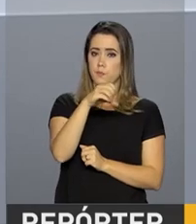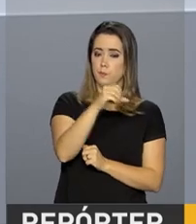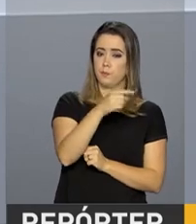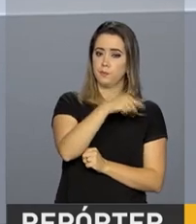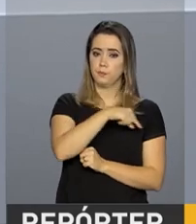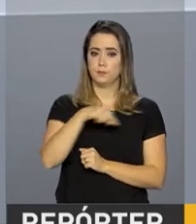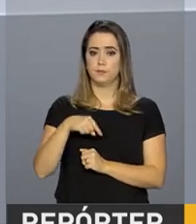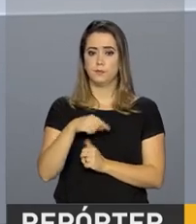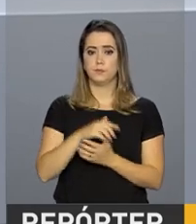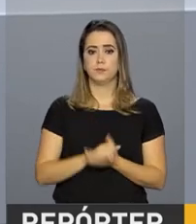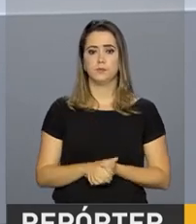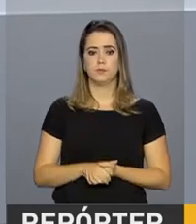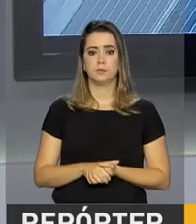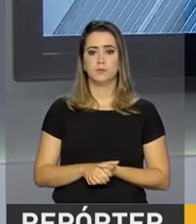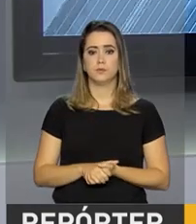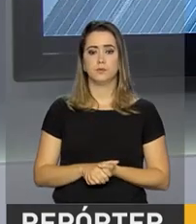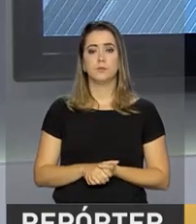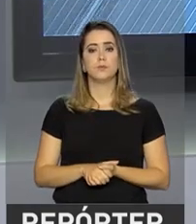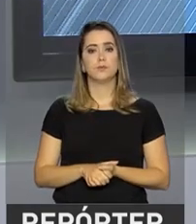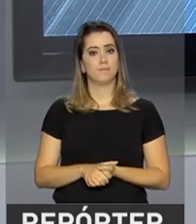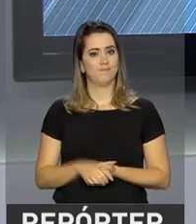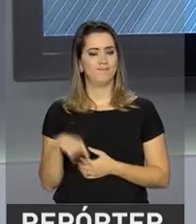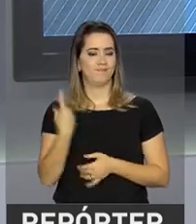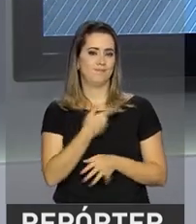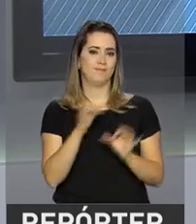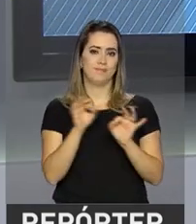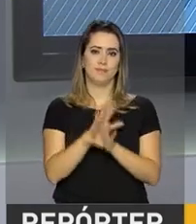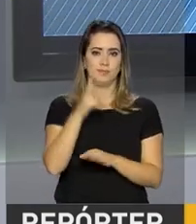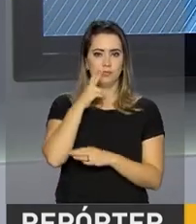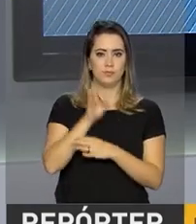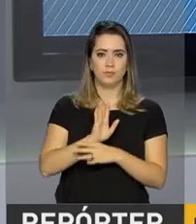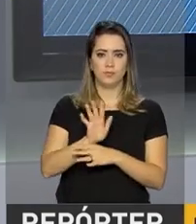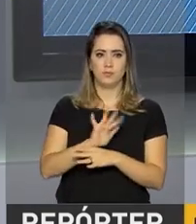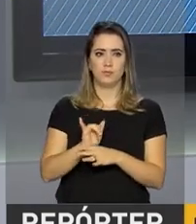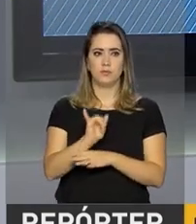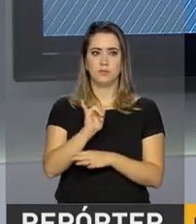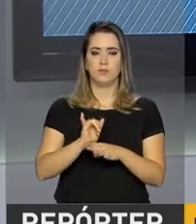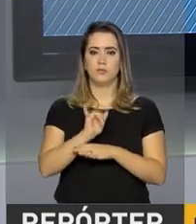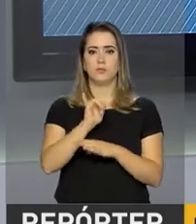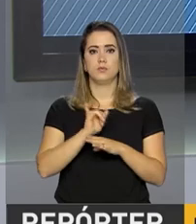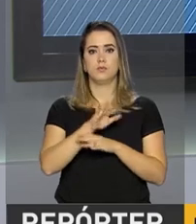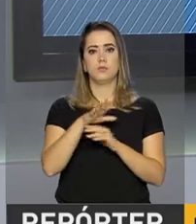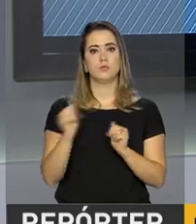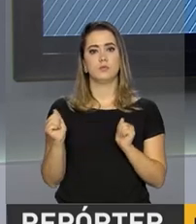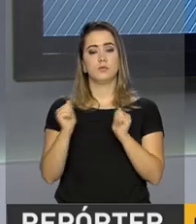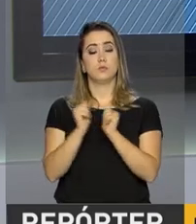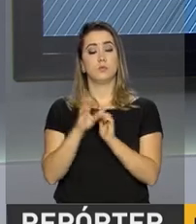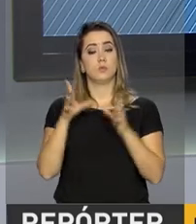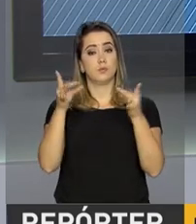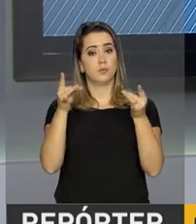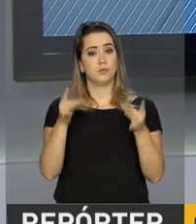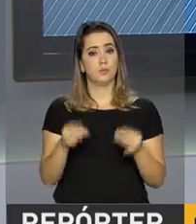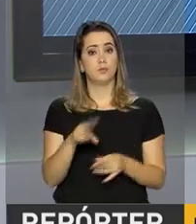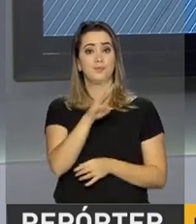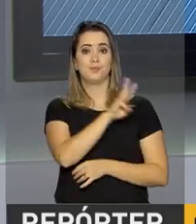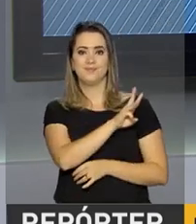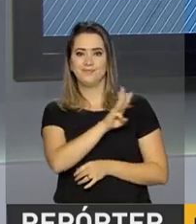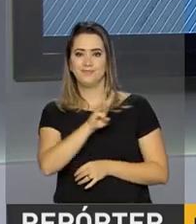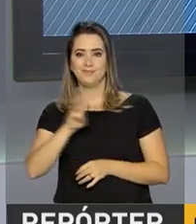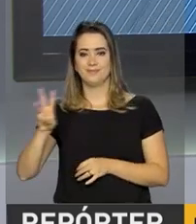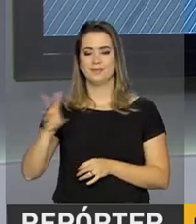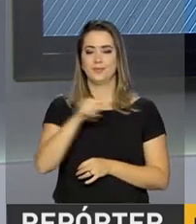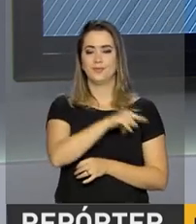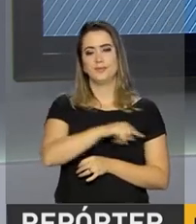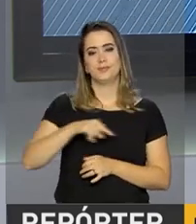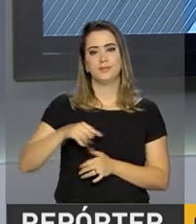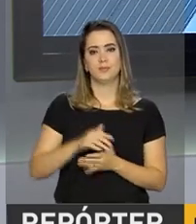40 199 nós ficamos por aqui e você pode rever as reportagens do youtube toda a nossa programação também está na